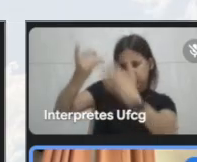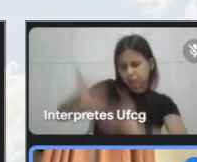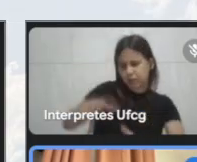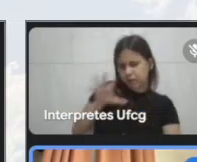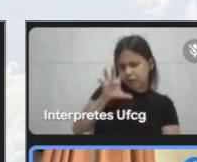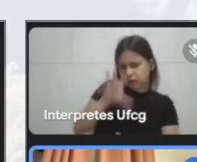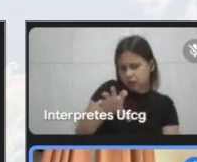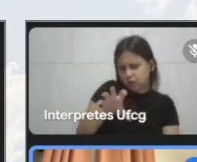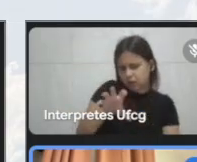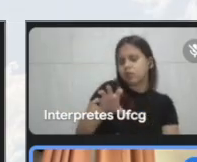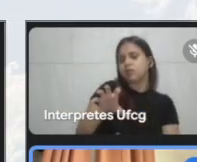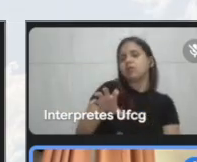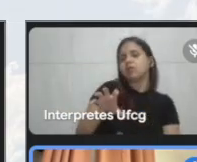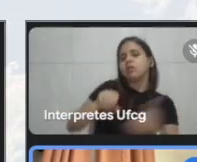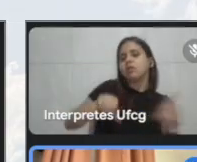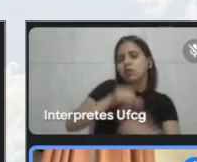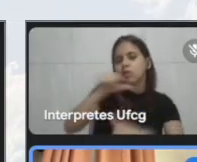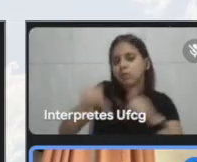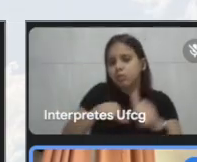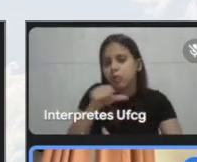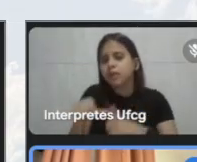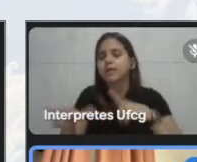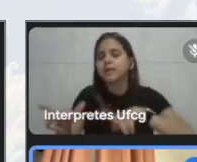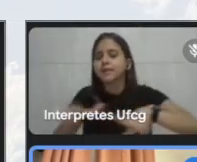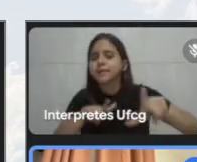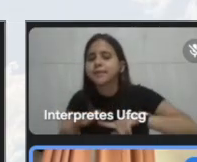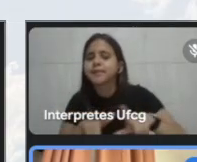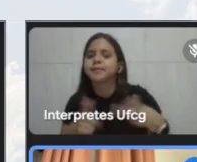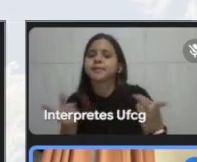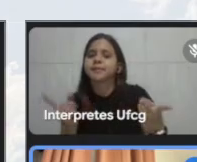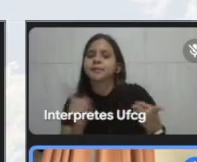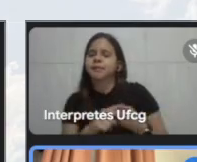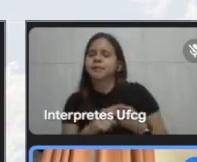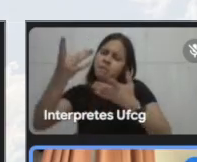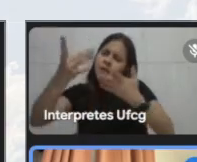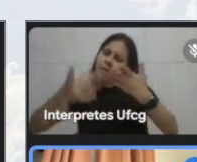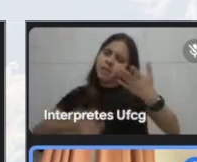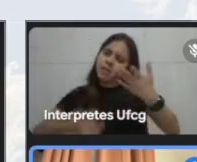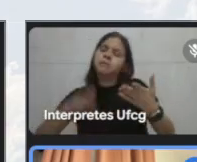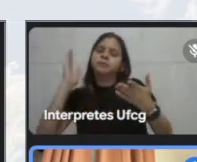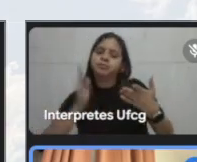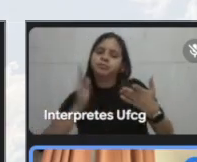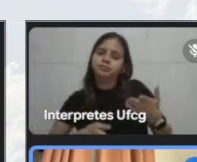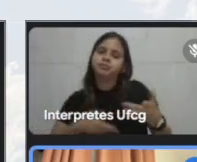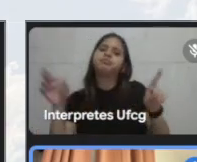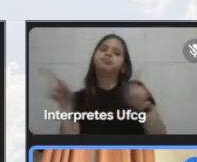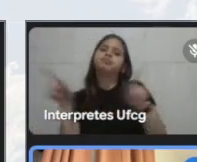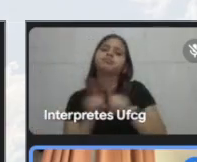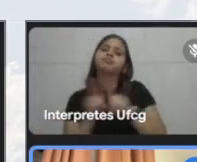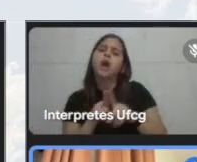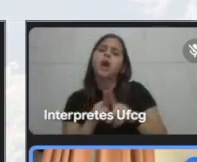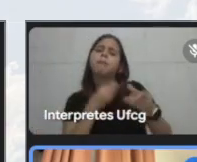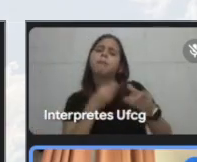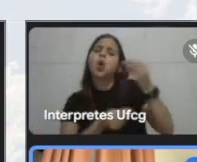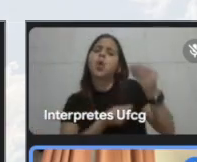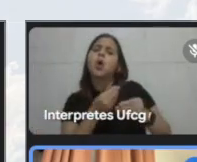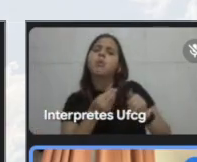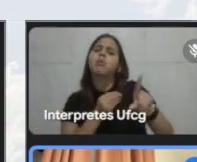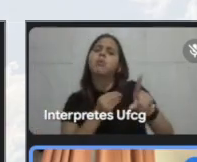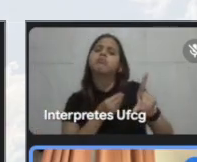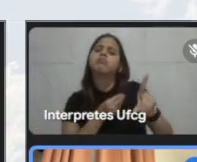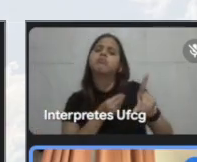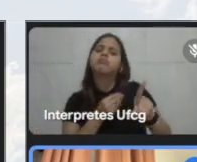tem. Seria a mudança da densidade de empregos, todas aquelas lá que eu já falei. Aquelas são os mapinhas mostrando como elas são distribuídas na